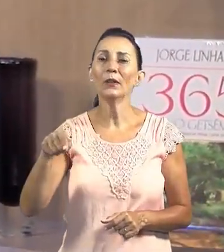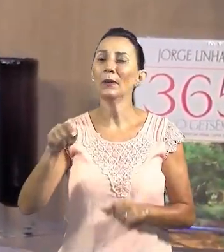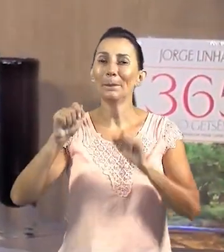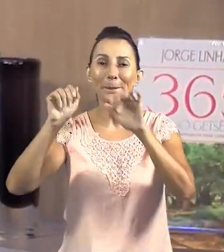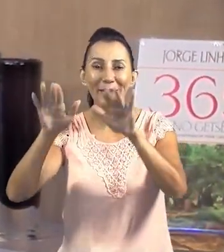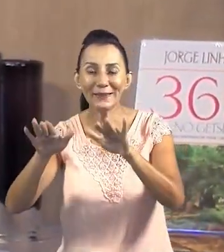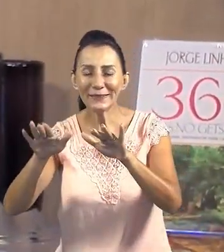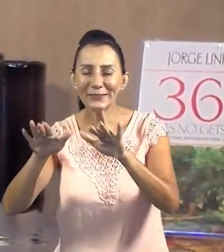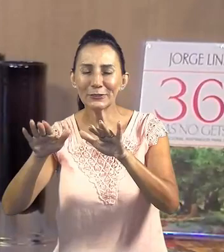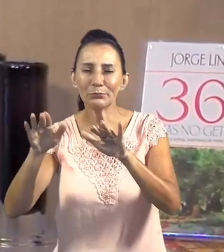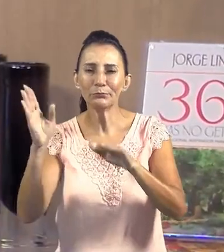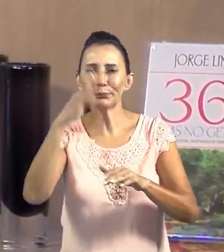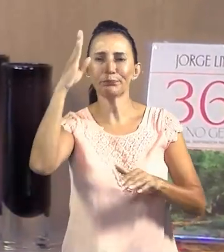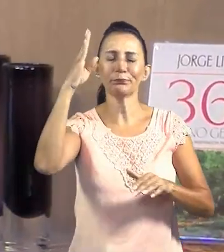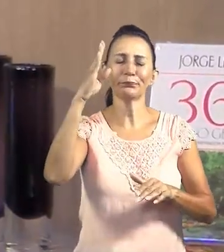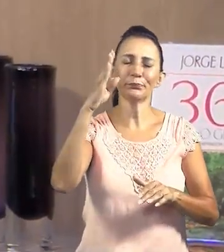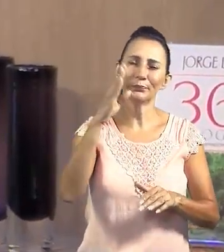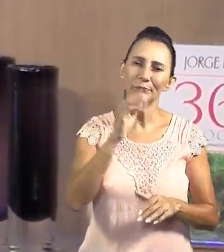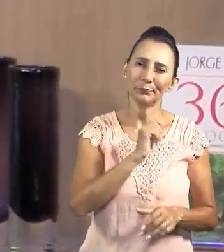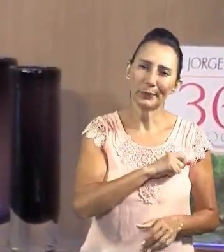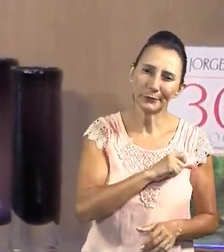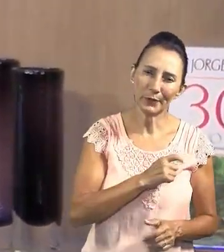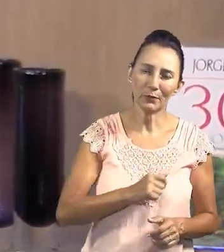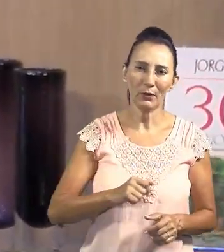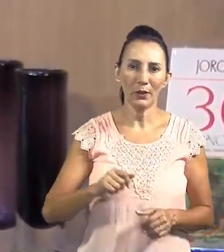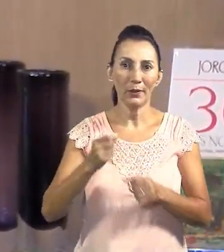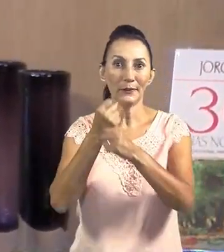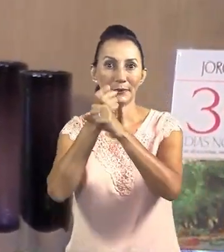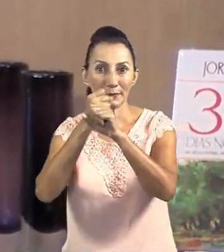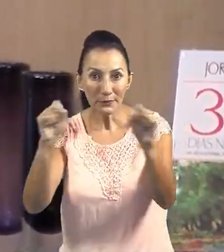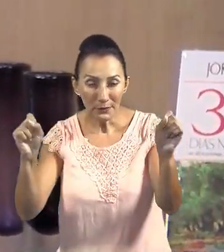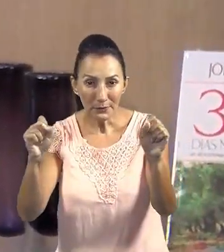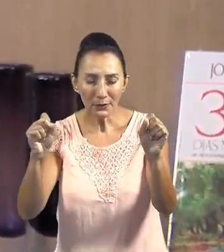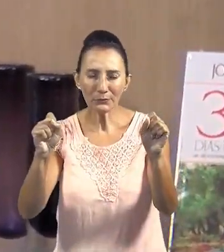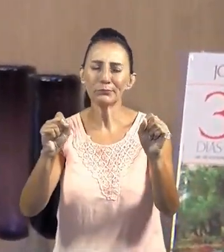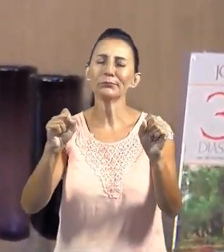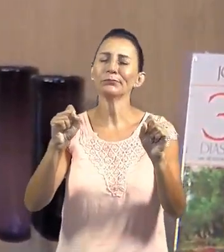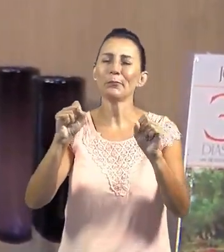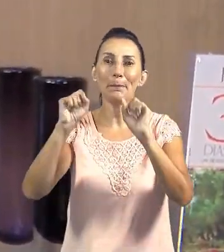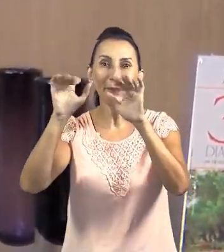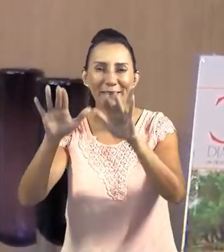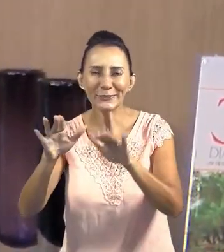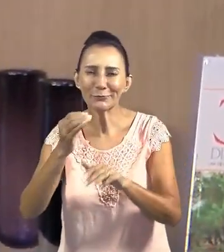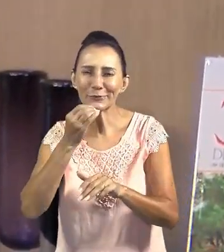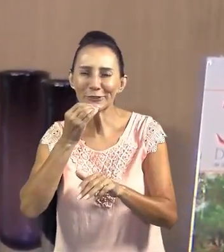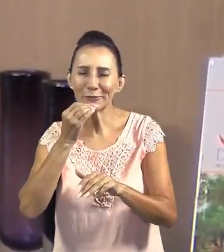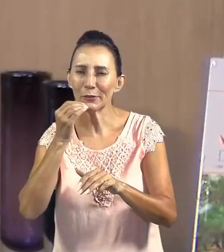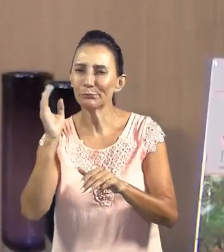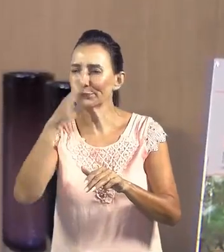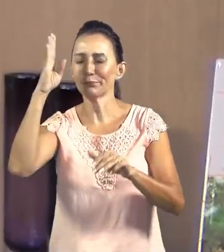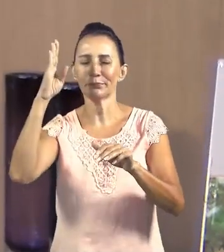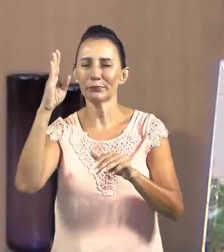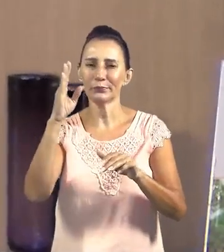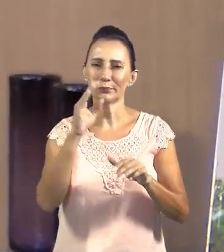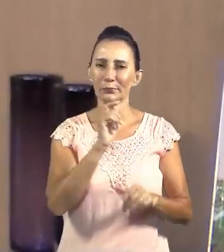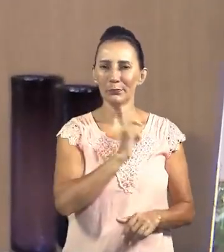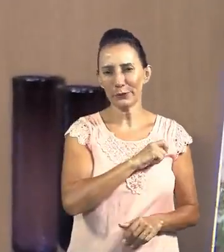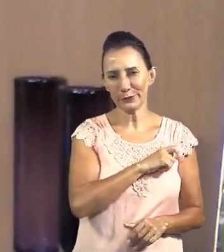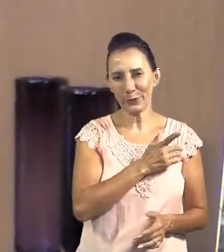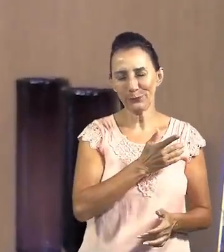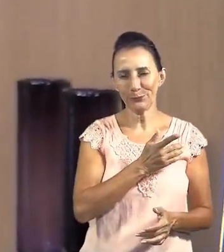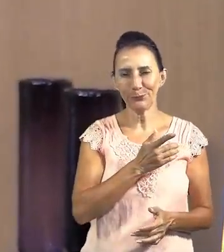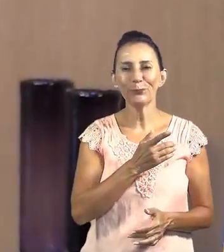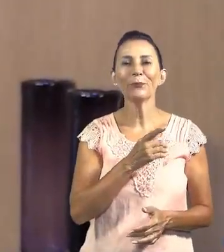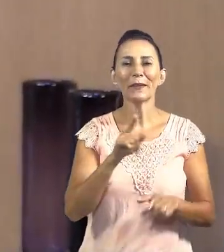Né? Sansão pulou da bênção para a maldição. O filho